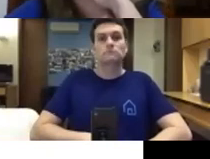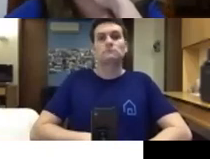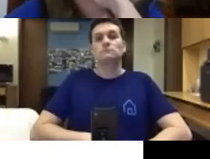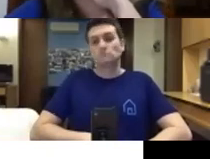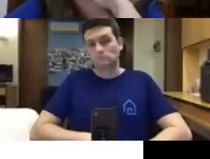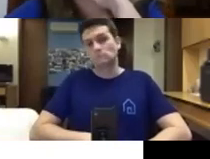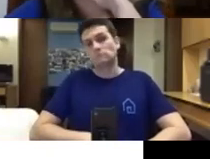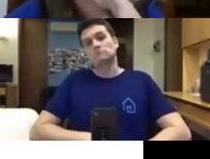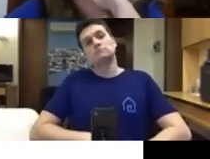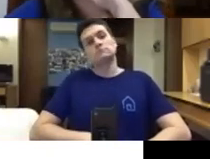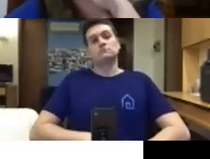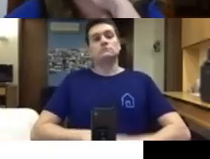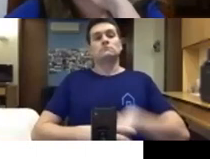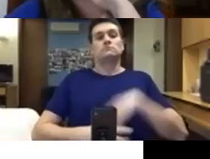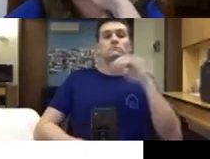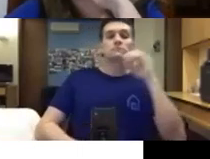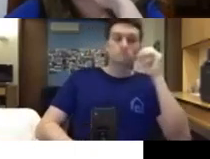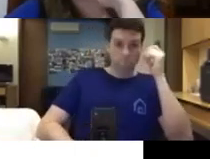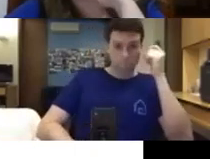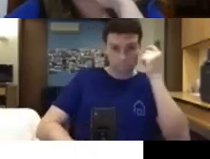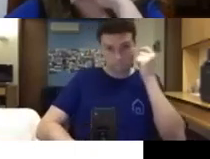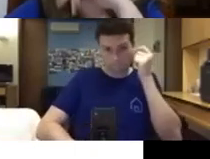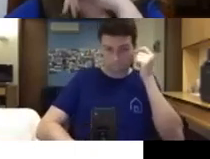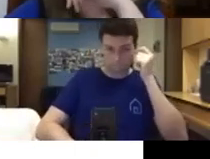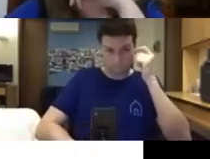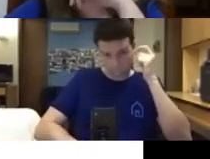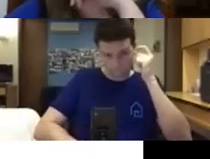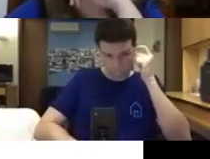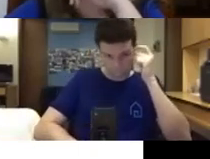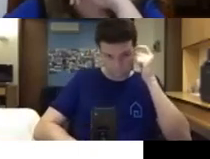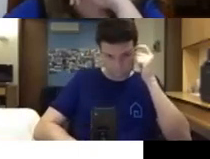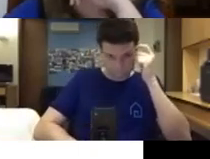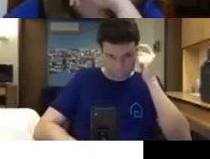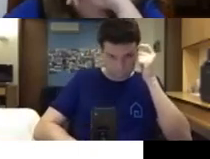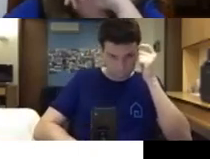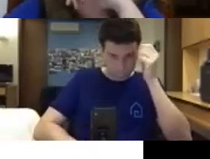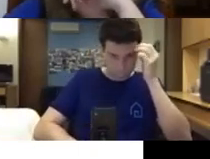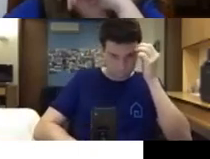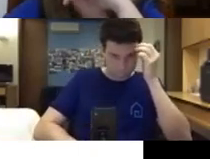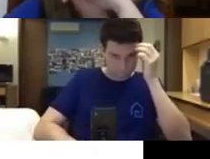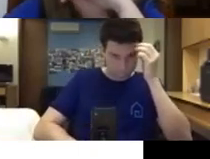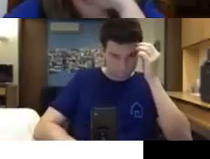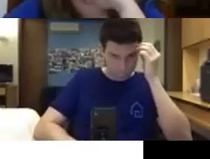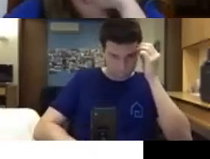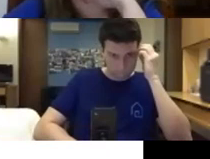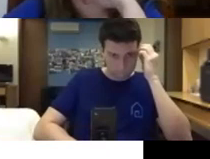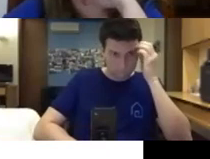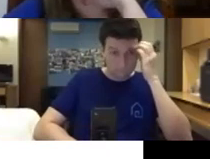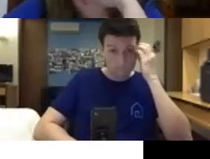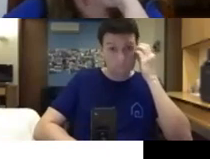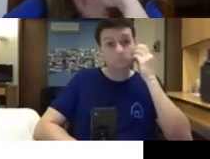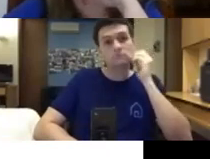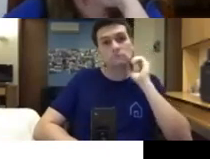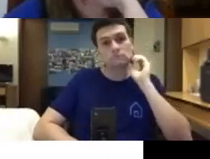não chegou a uma temperatura muito alta. Então, olha o isolamento térmico do concreto. Em 2 centímetros, ele